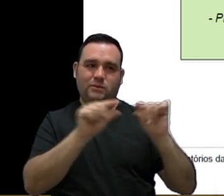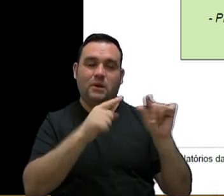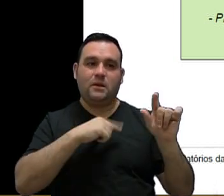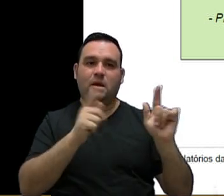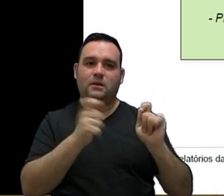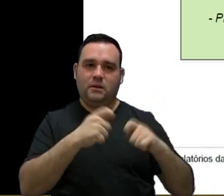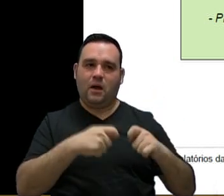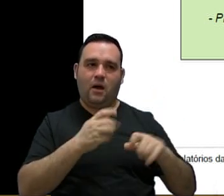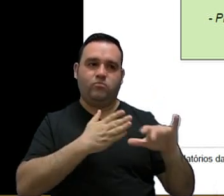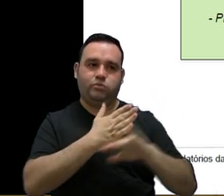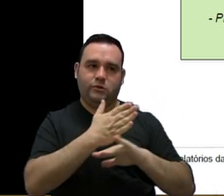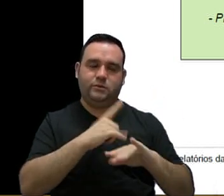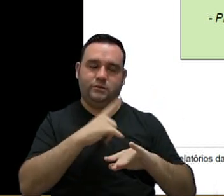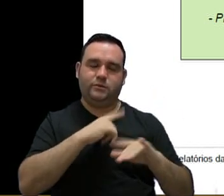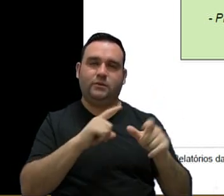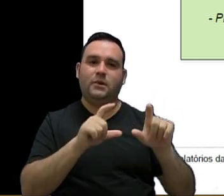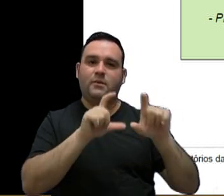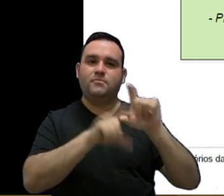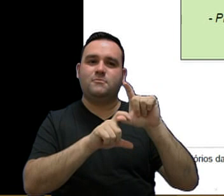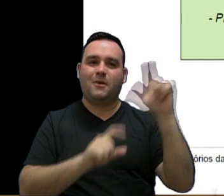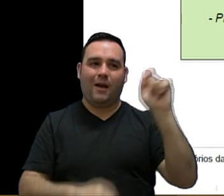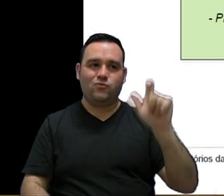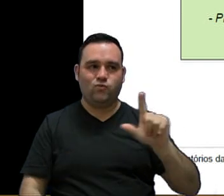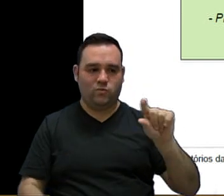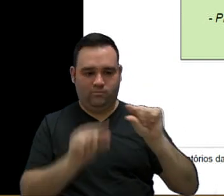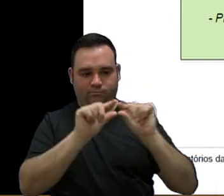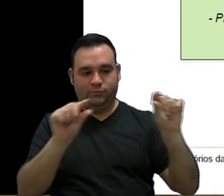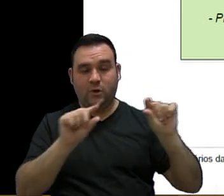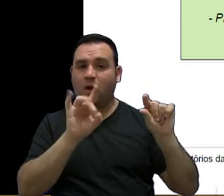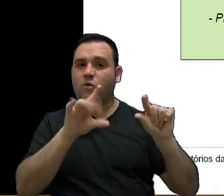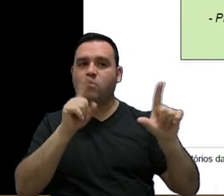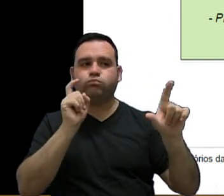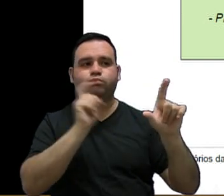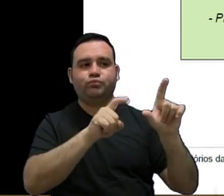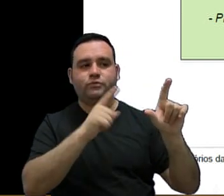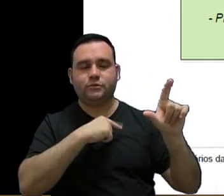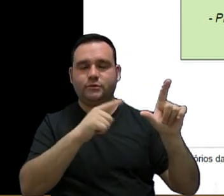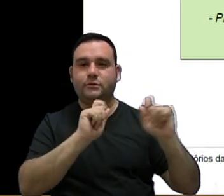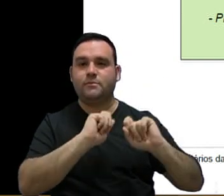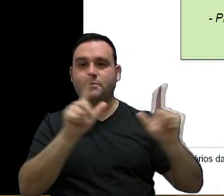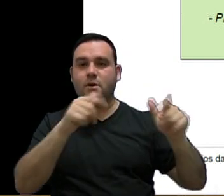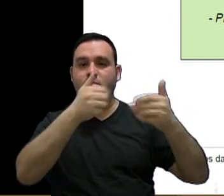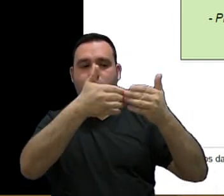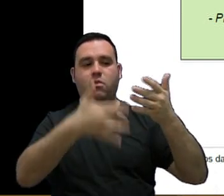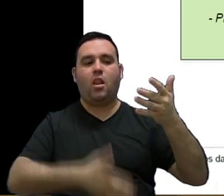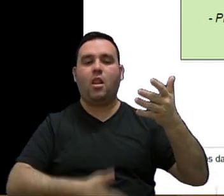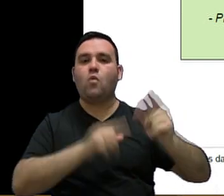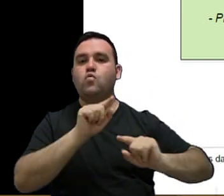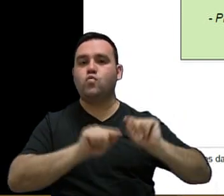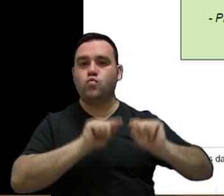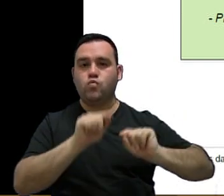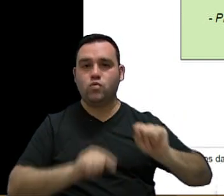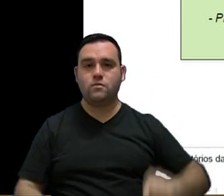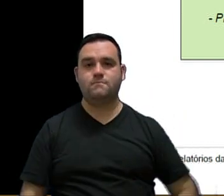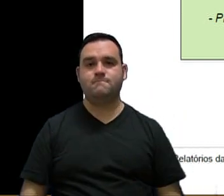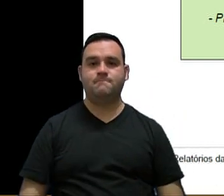tem como acessar aquele que tá azulzinho é só clicar lá que aparecem nos